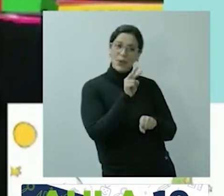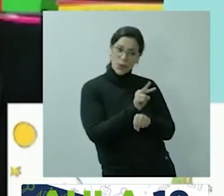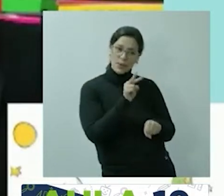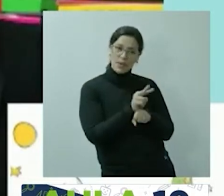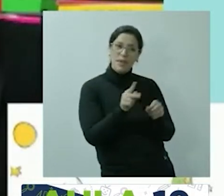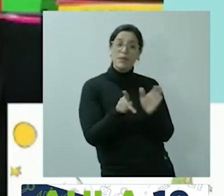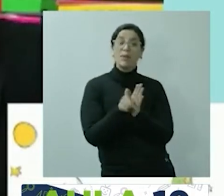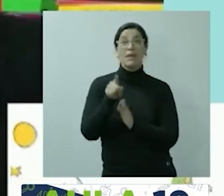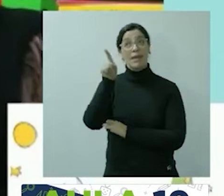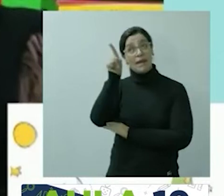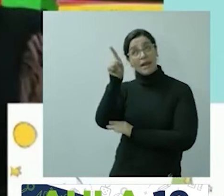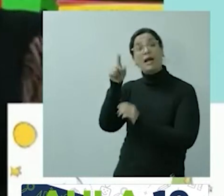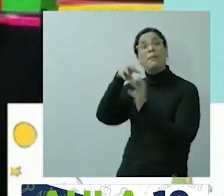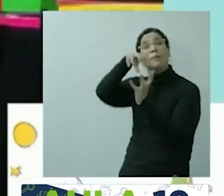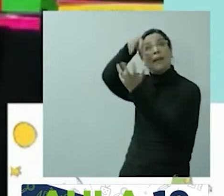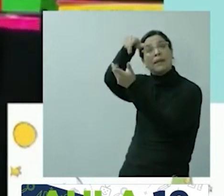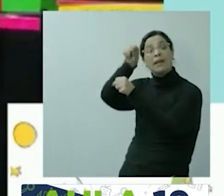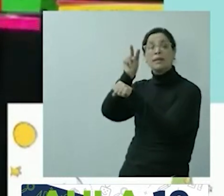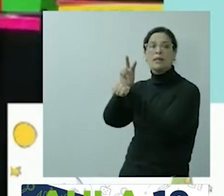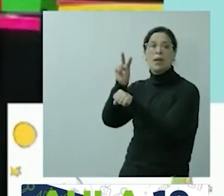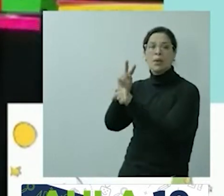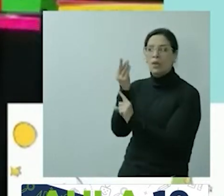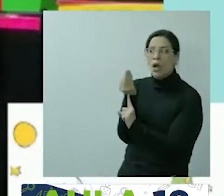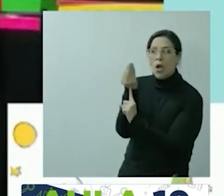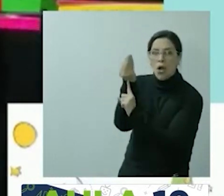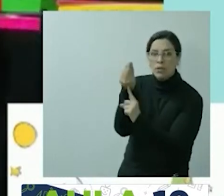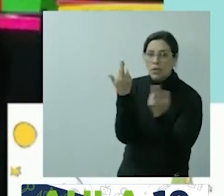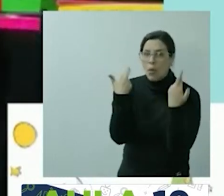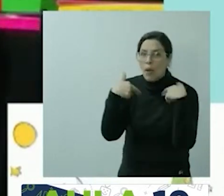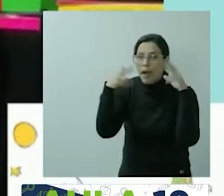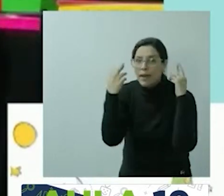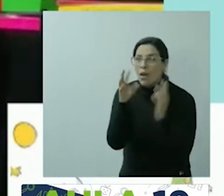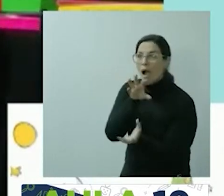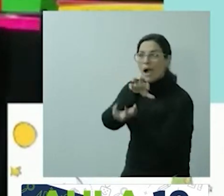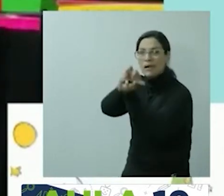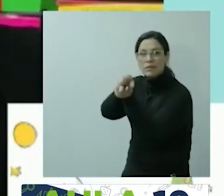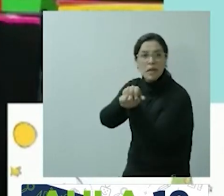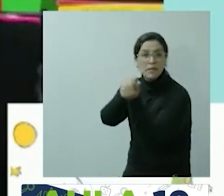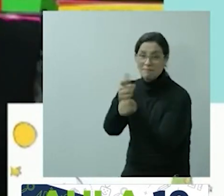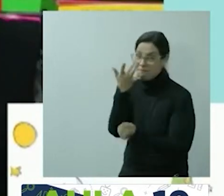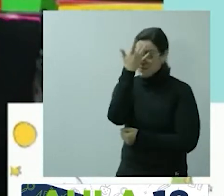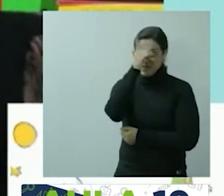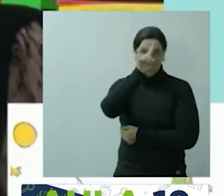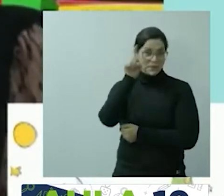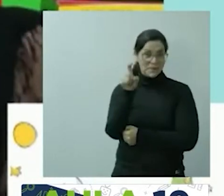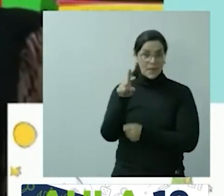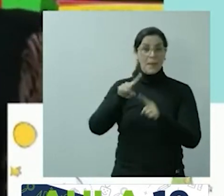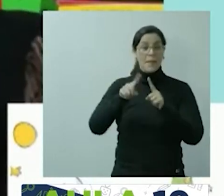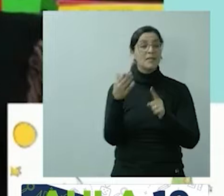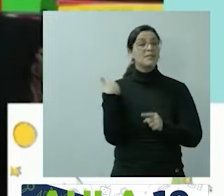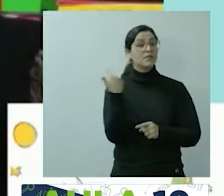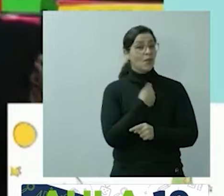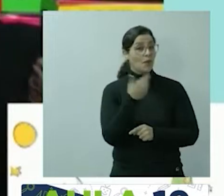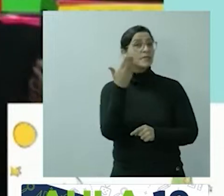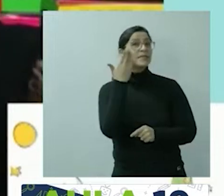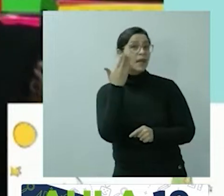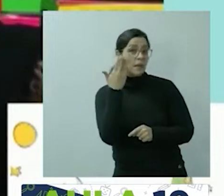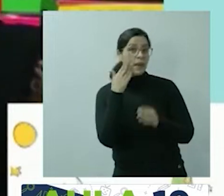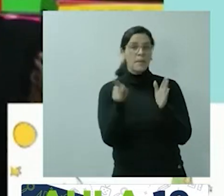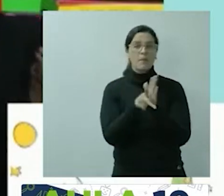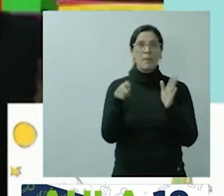linda rosa. Se o carneiro comeu rosa, não sabemos. Mas sabemos que a